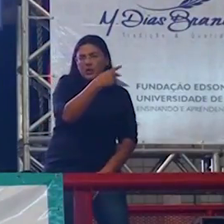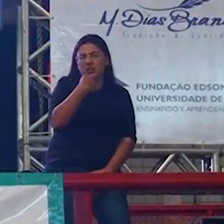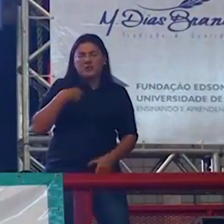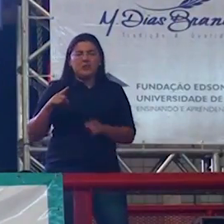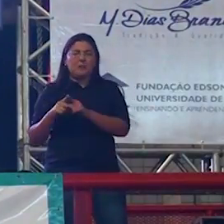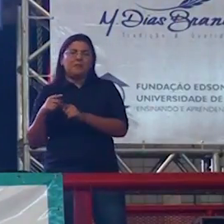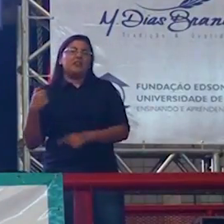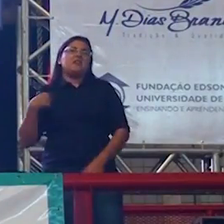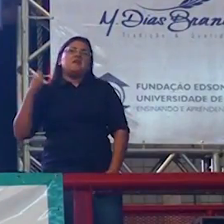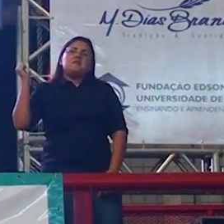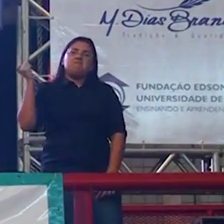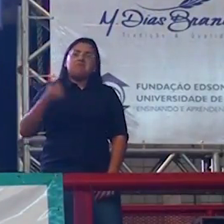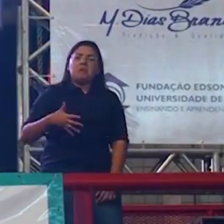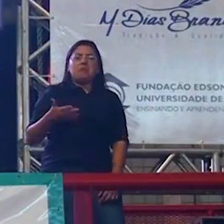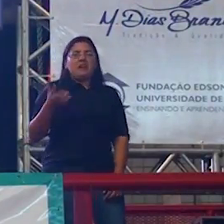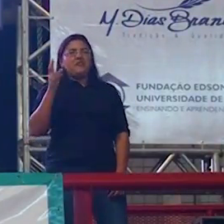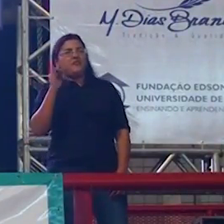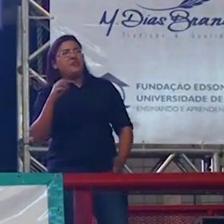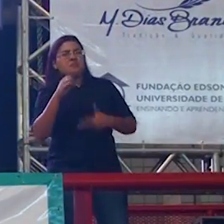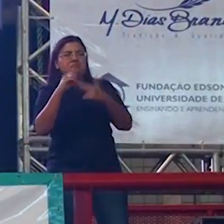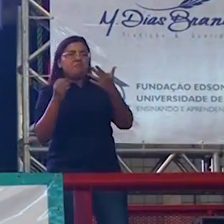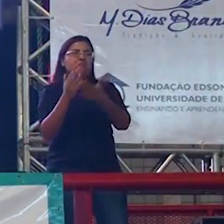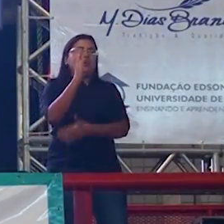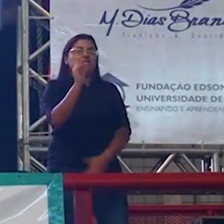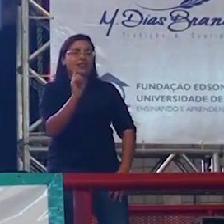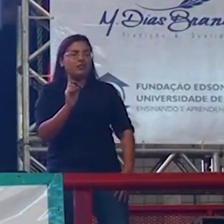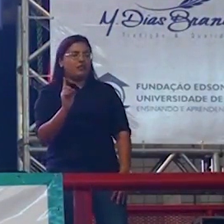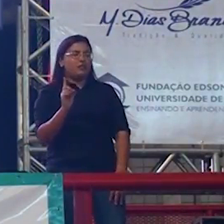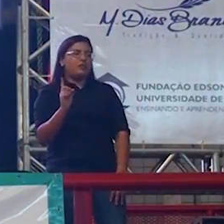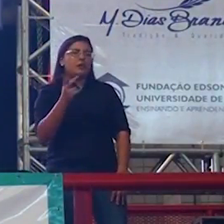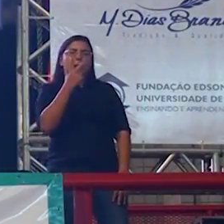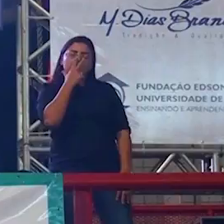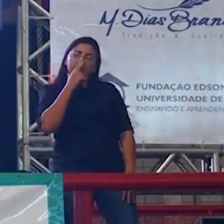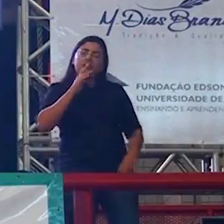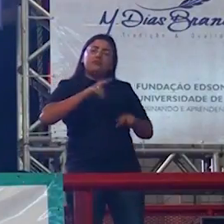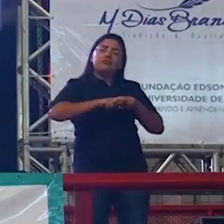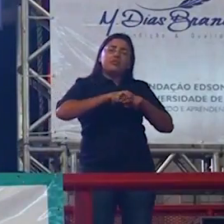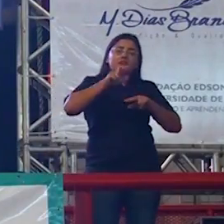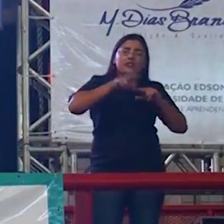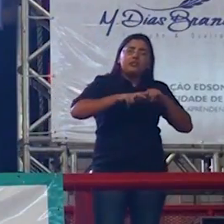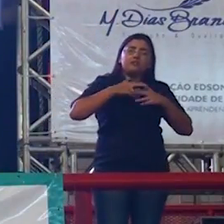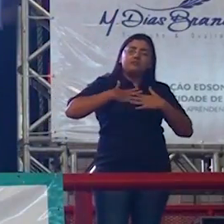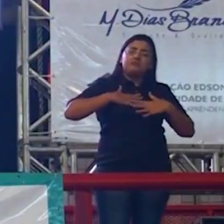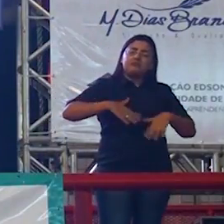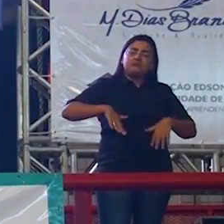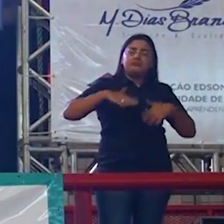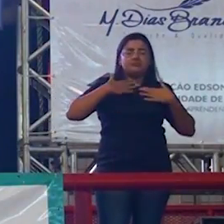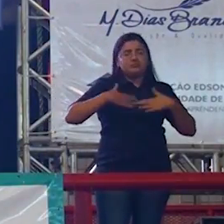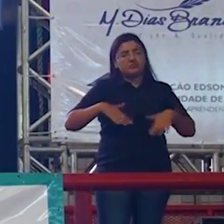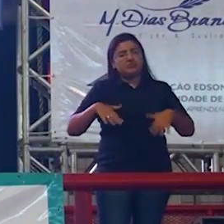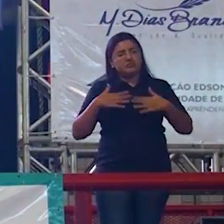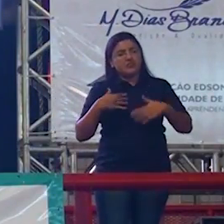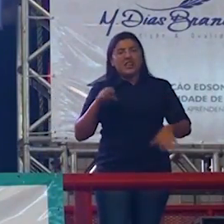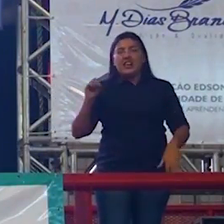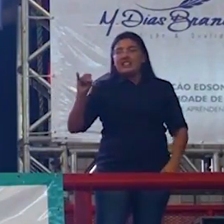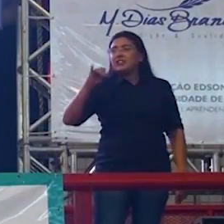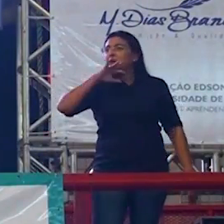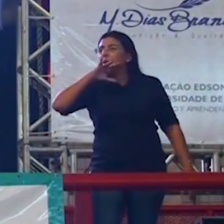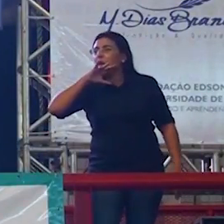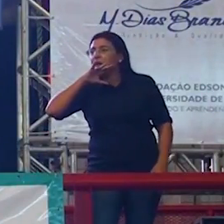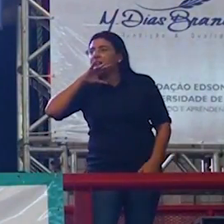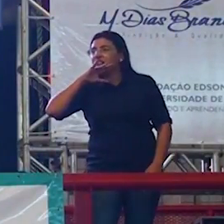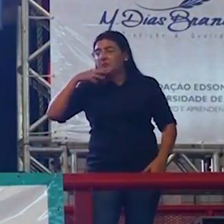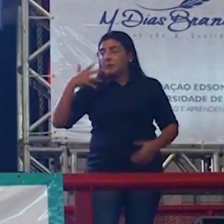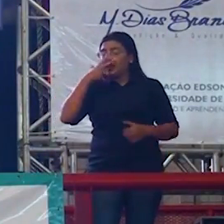não, estamos lascados, né? Não adianta, fuja. Se você vê um amigo que só fala coisa ruim, se esconda